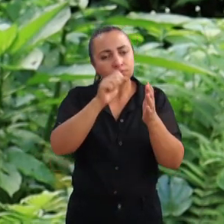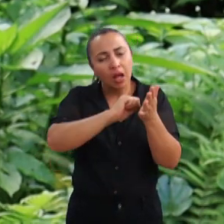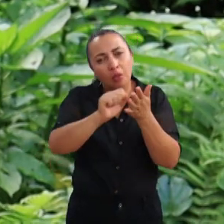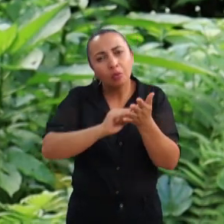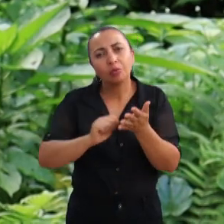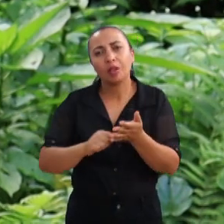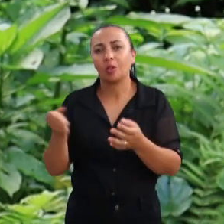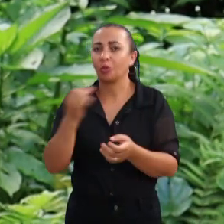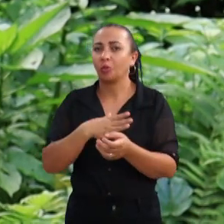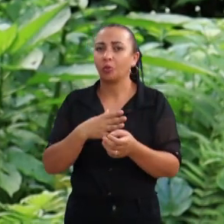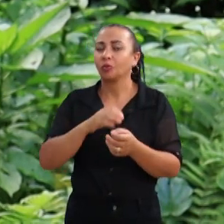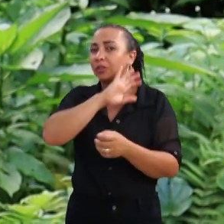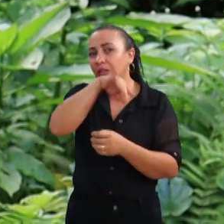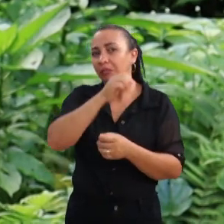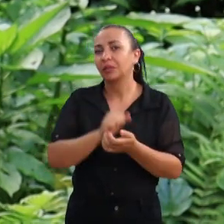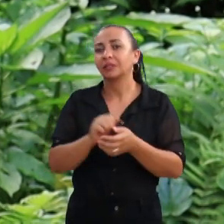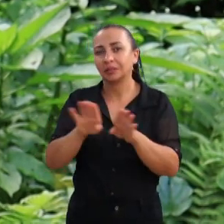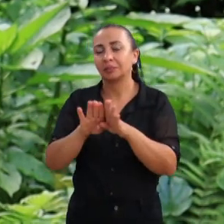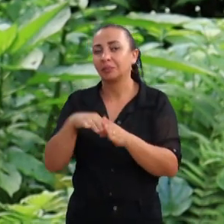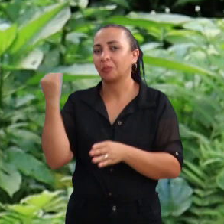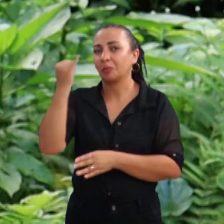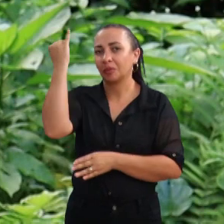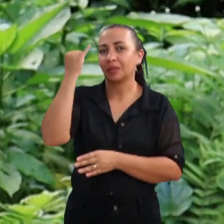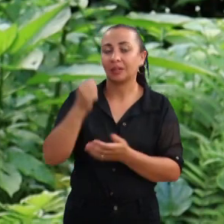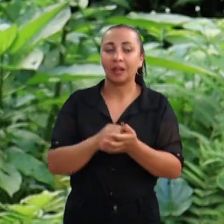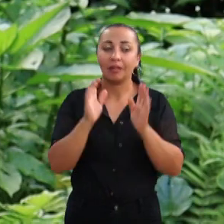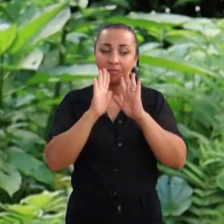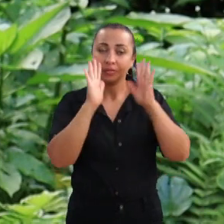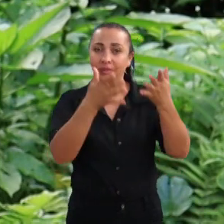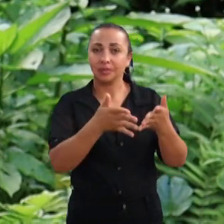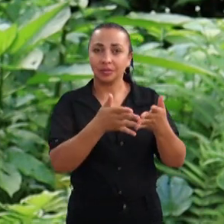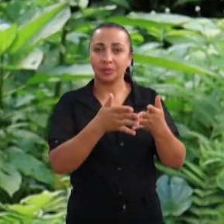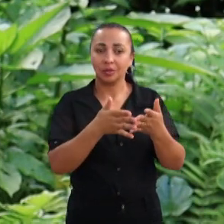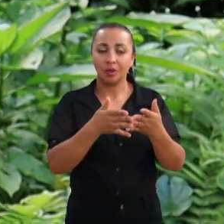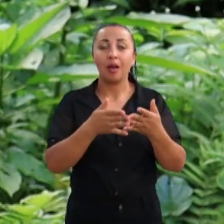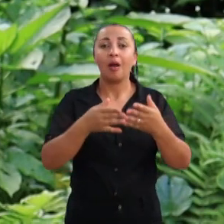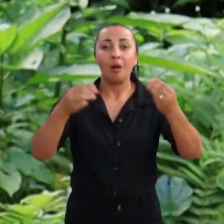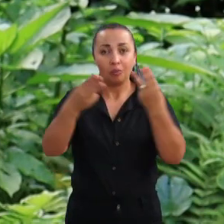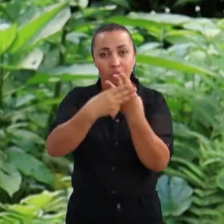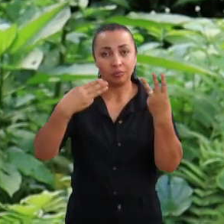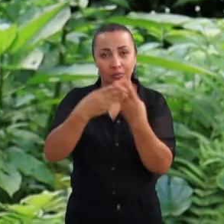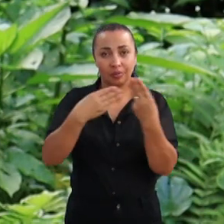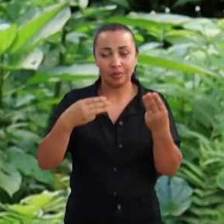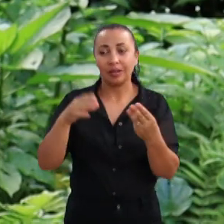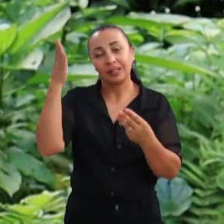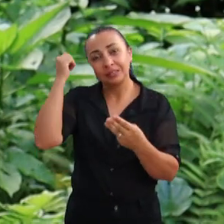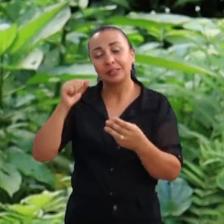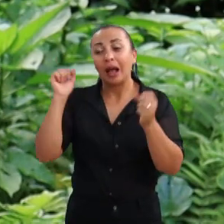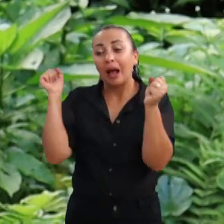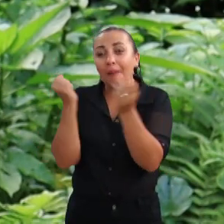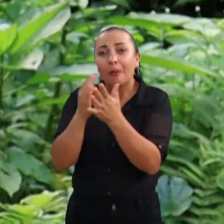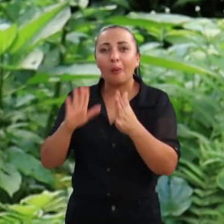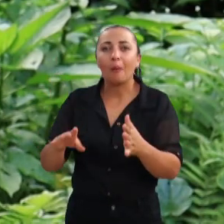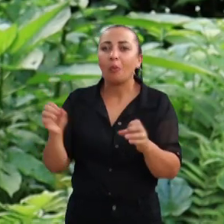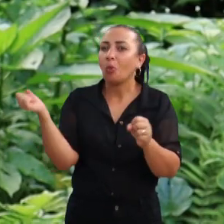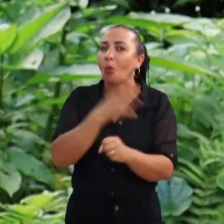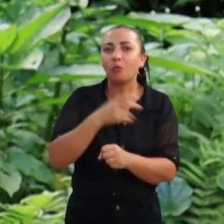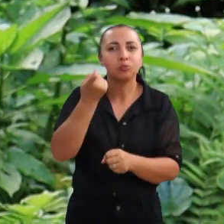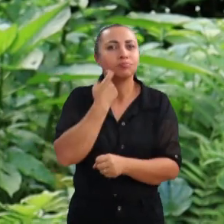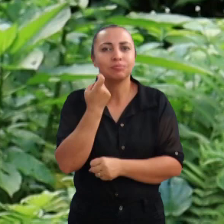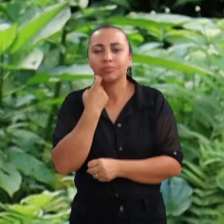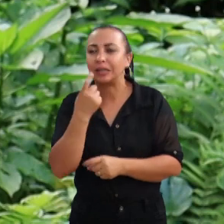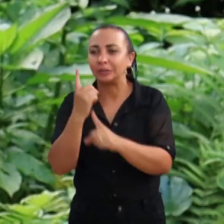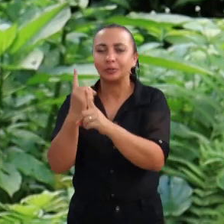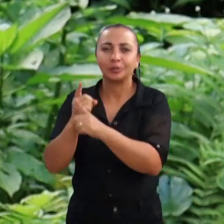novas espécies também é muito importante. Nesse sentido, um pesquisador da Universidade Federal da Paraíba acaba de catalogar uma nova espécie de